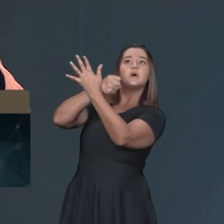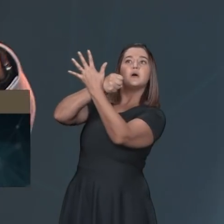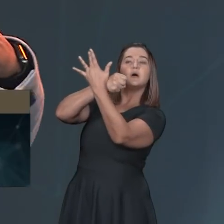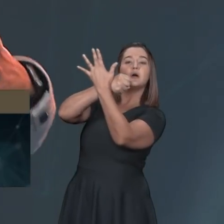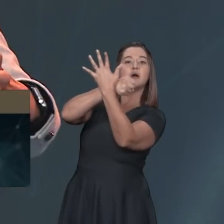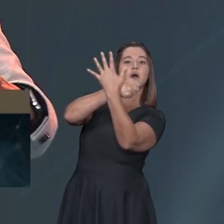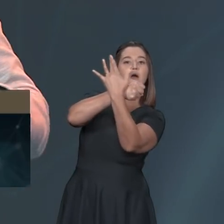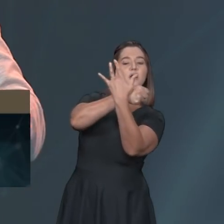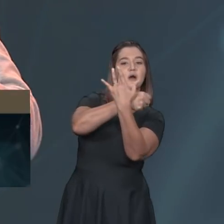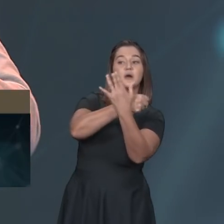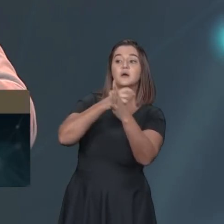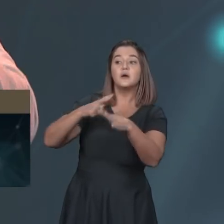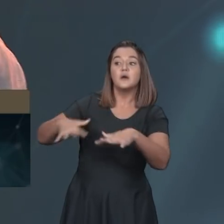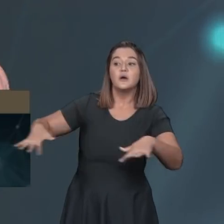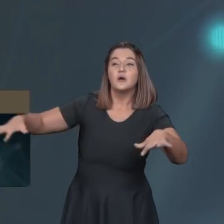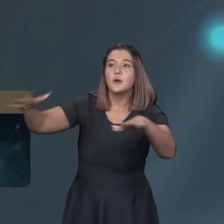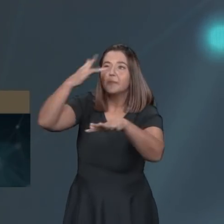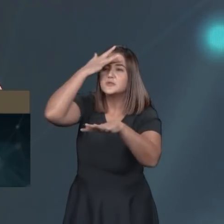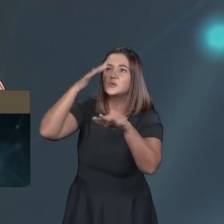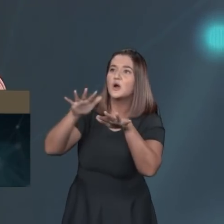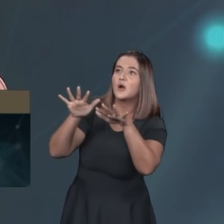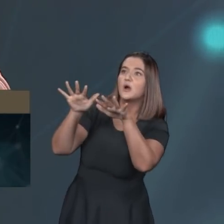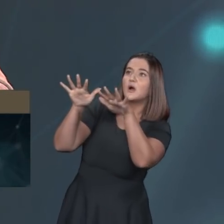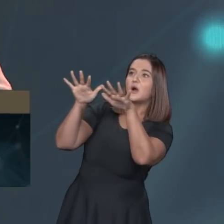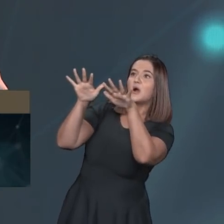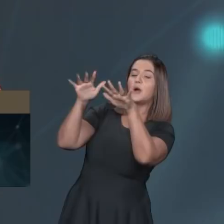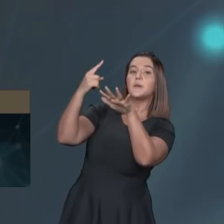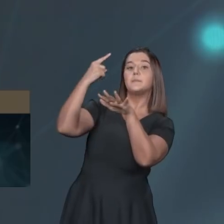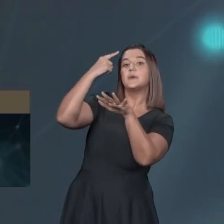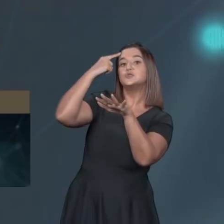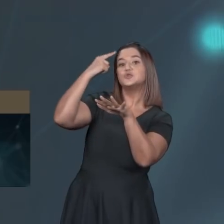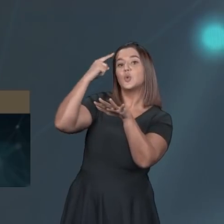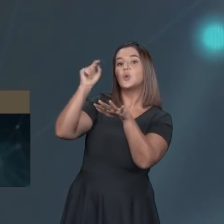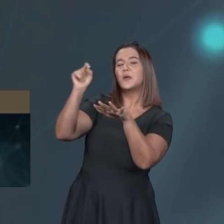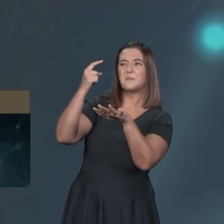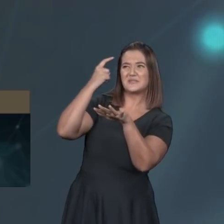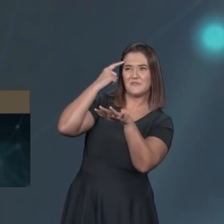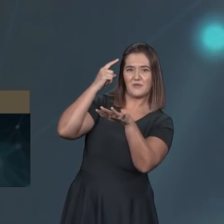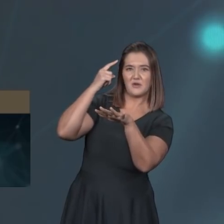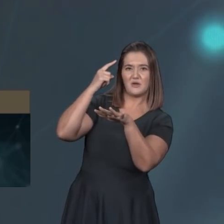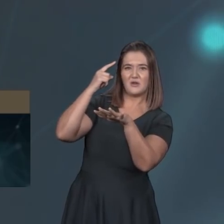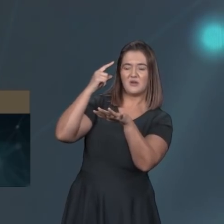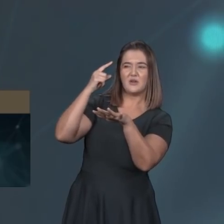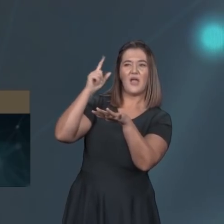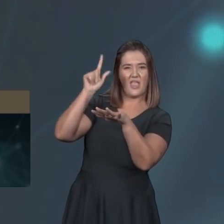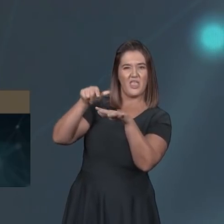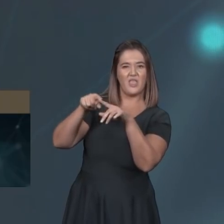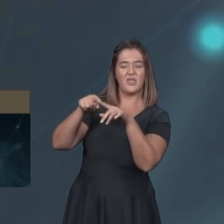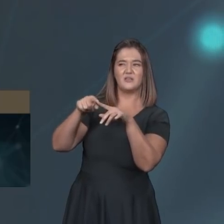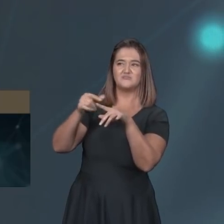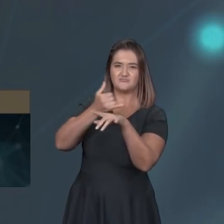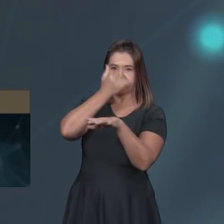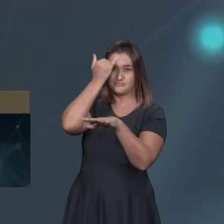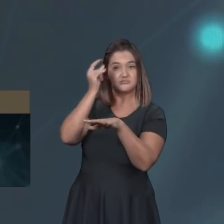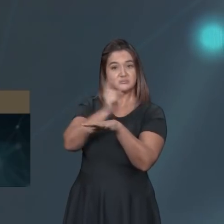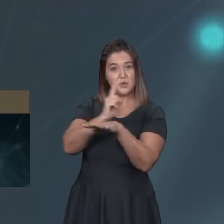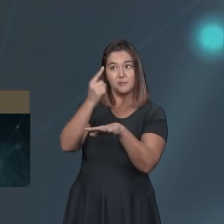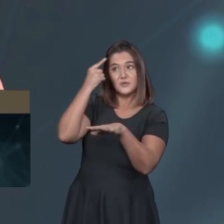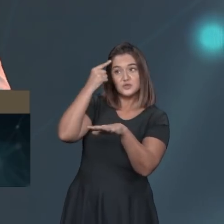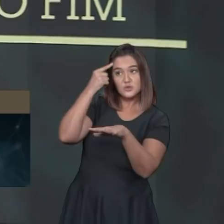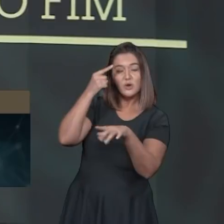geralmente maus presságios, má sorte, daquela vez o povo entendeu que o cometa seria um sinal